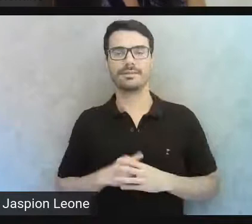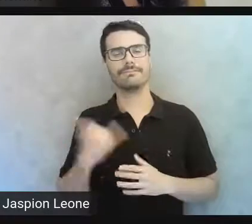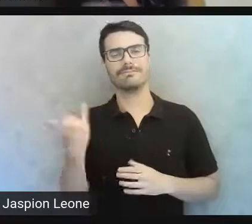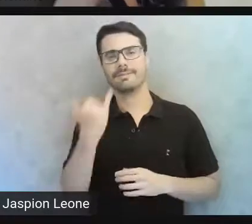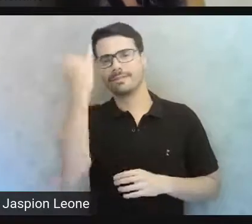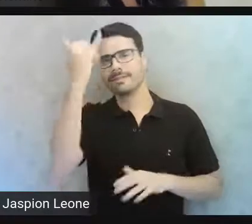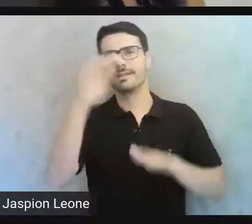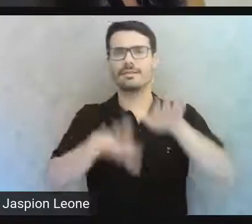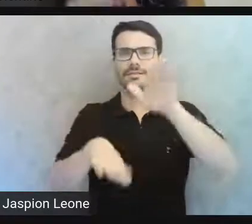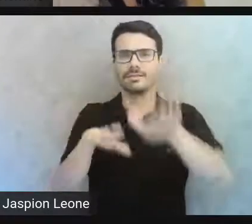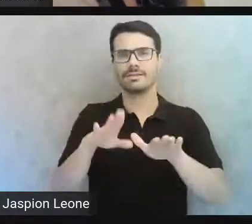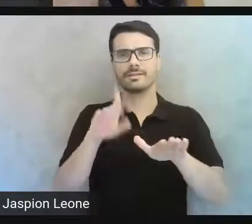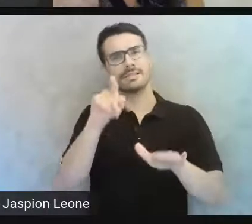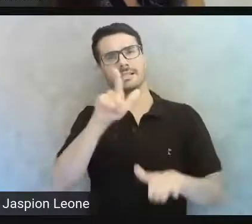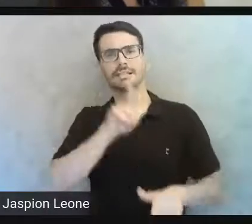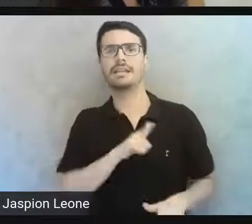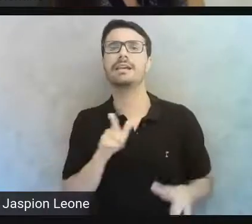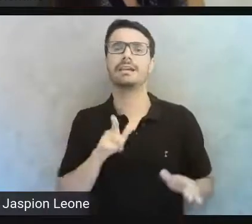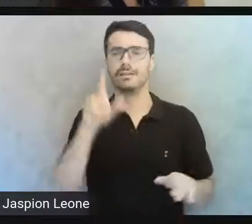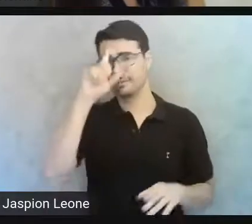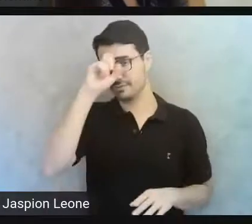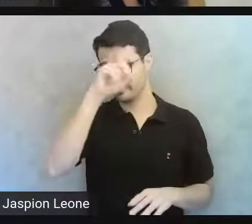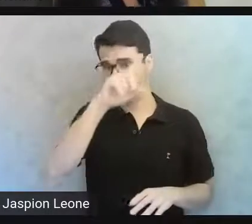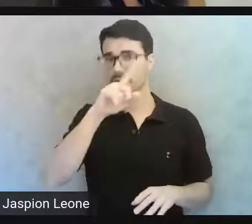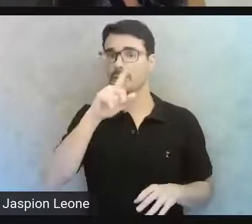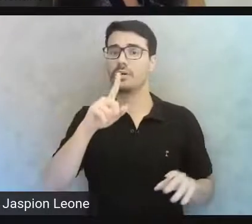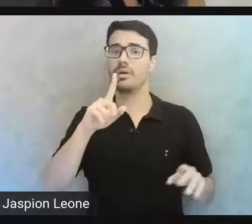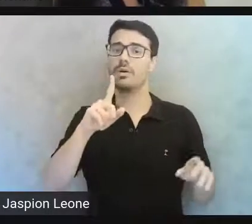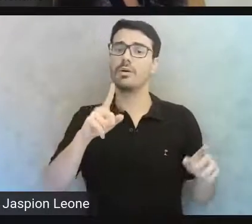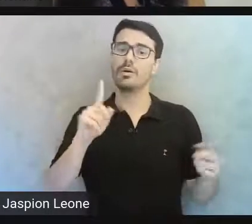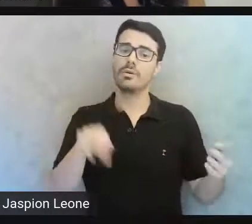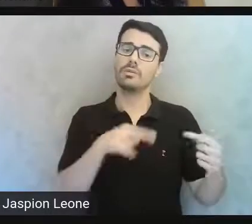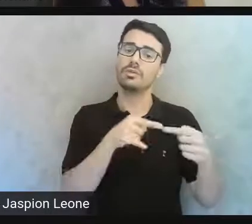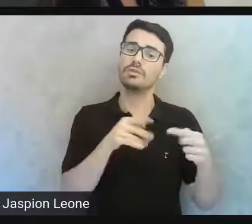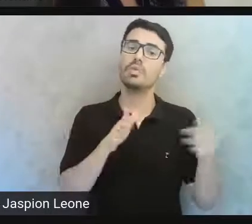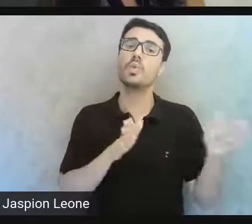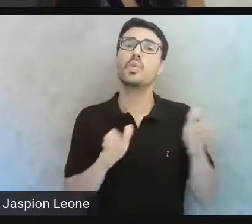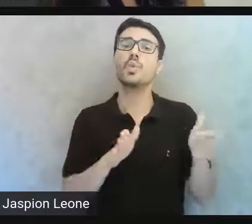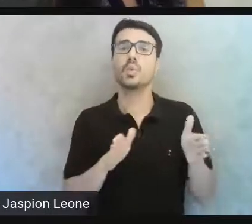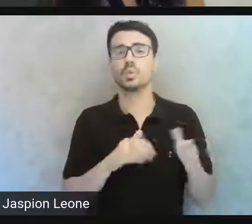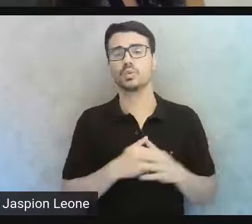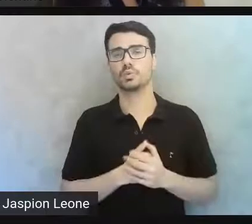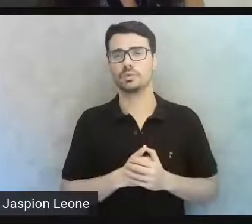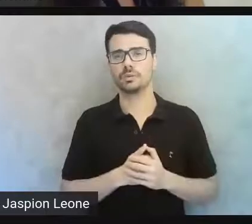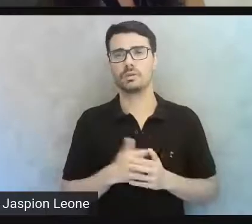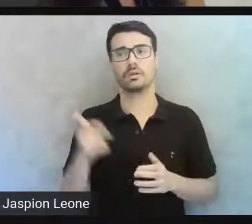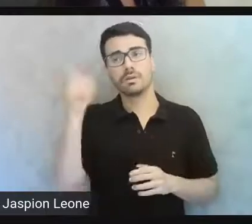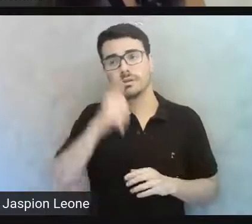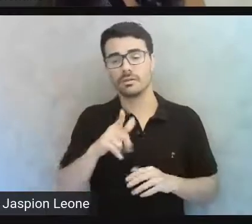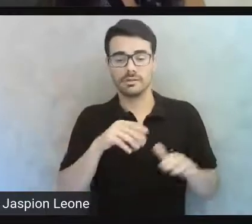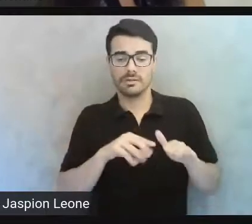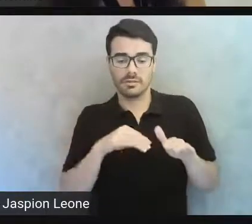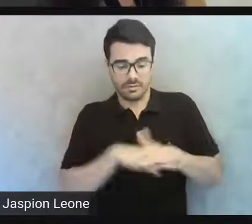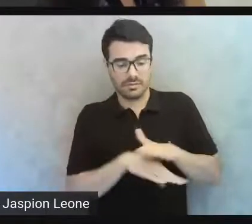vezes, se tem dificuldade, coloca um objetivo de curtíssimo prazo, e que se você chegar, você vai vendo que você consegue um pouquinho mais, e vai